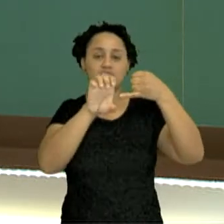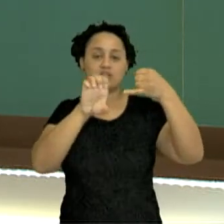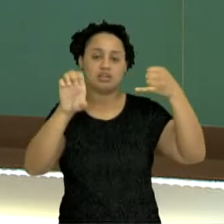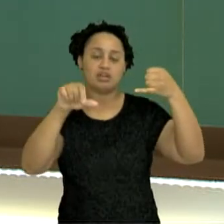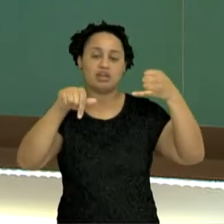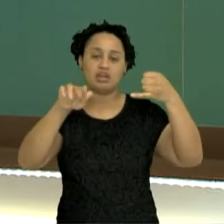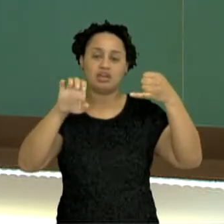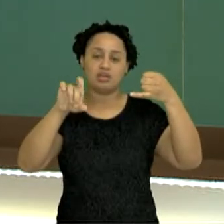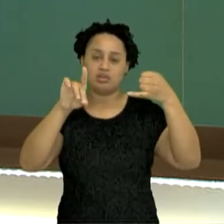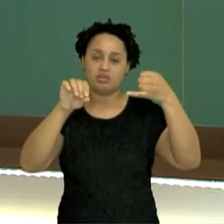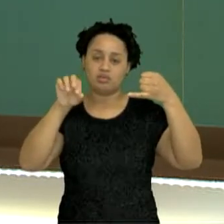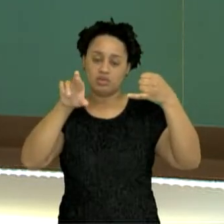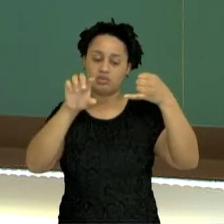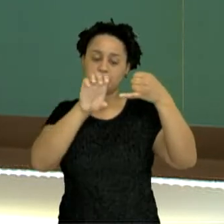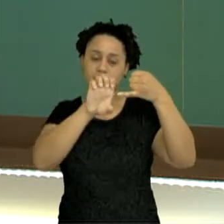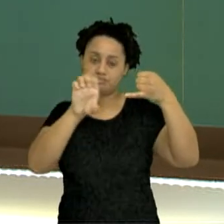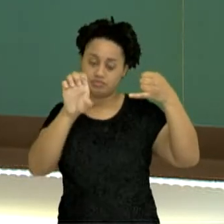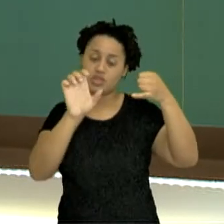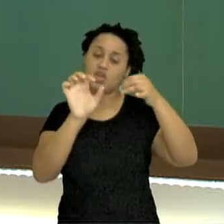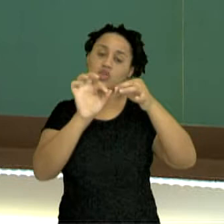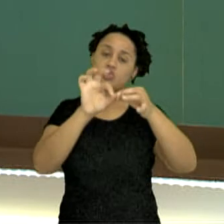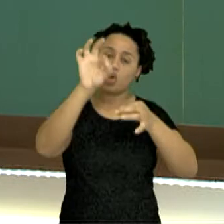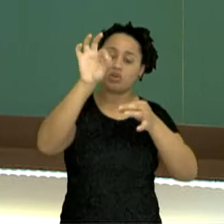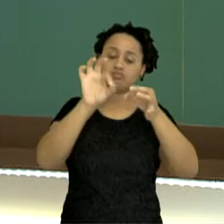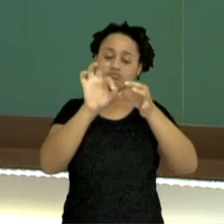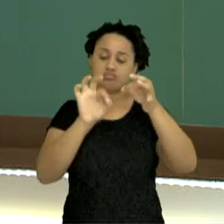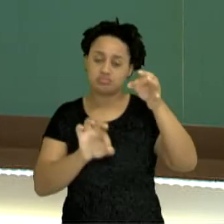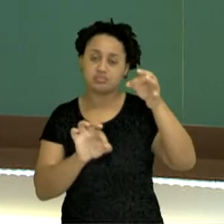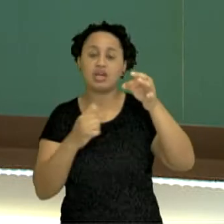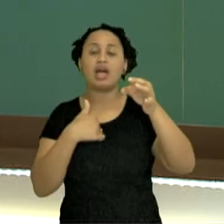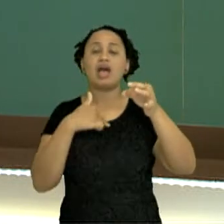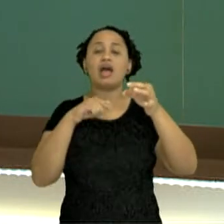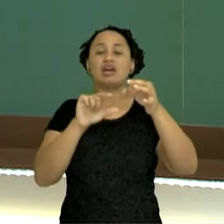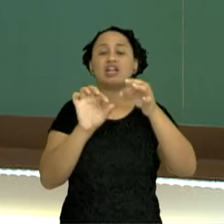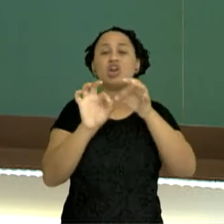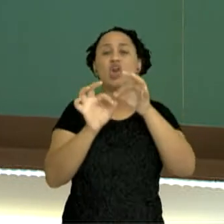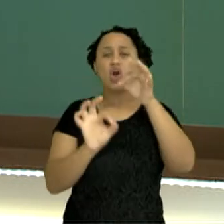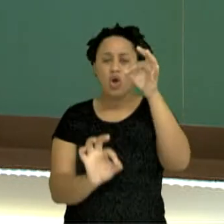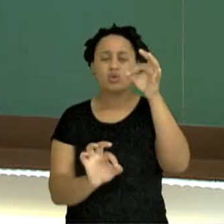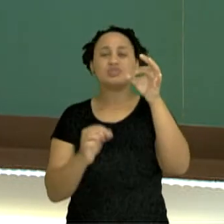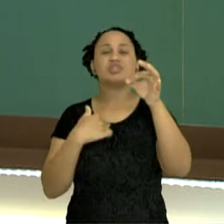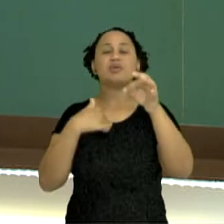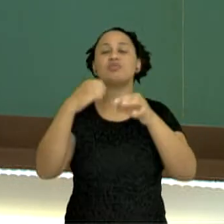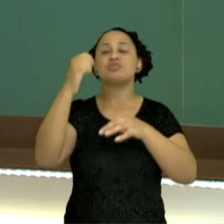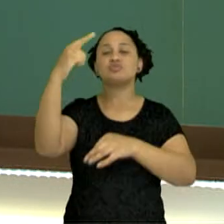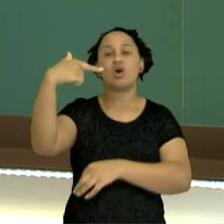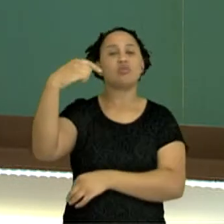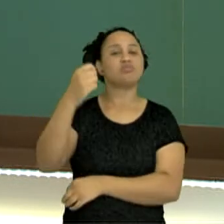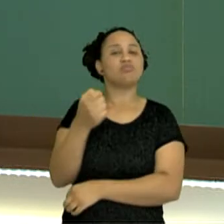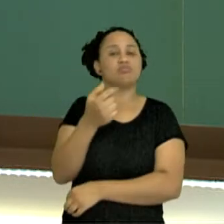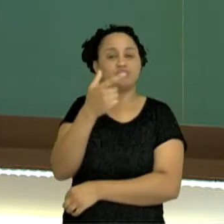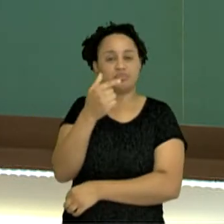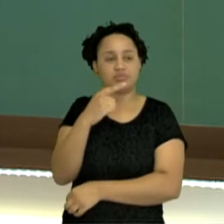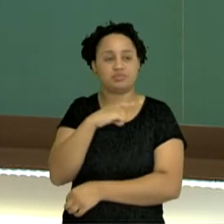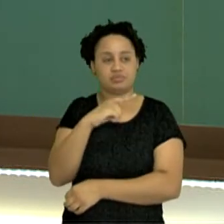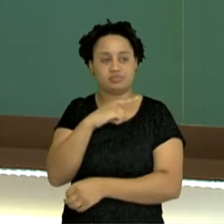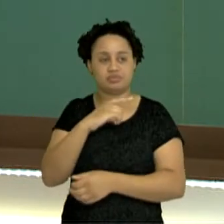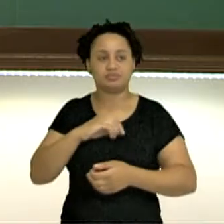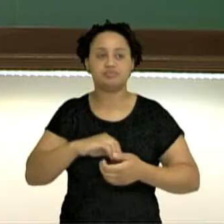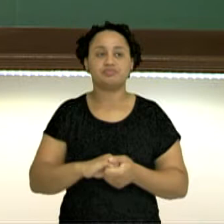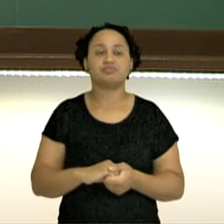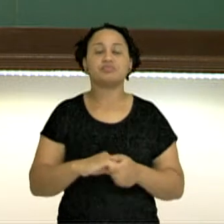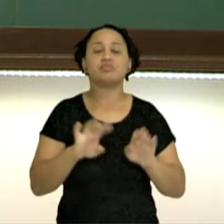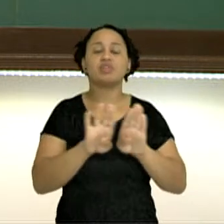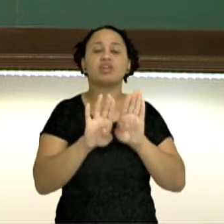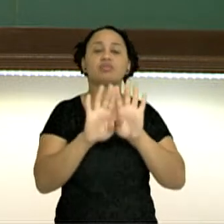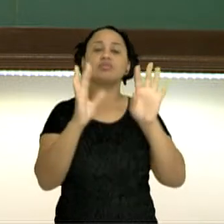quanto para o sul, menor será a incidência de radiação solar e, consequentemente, mais amenas serão as temperaturas. Nós